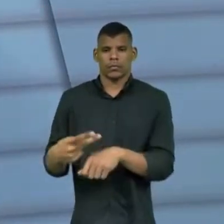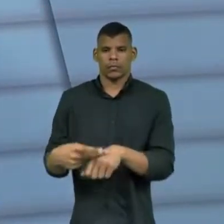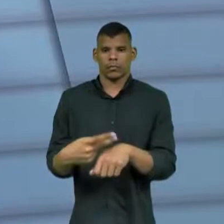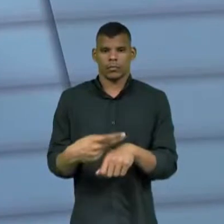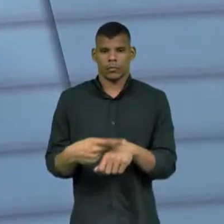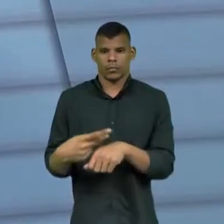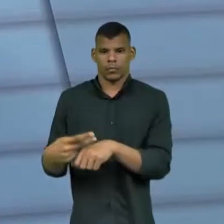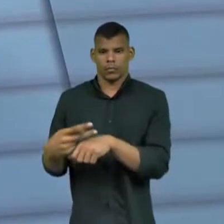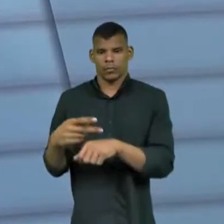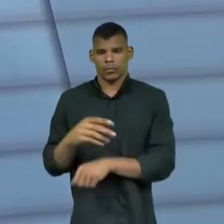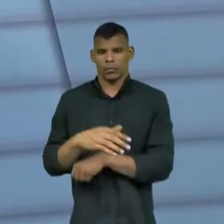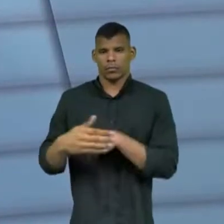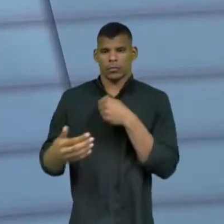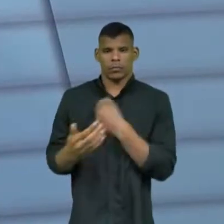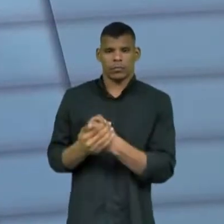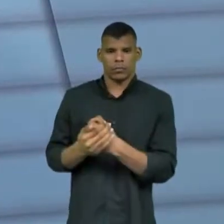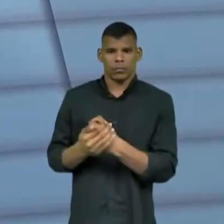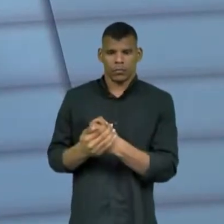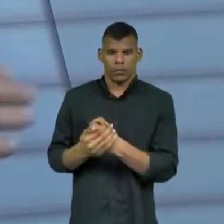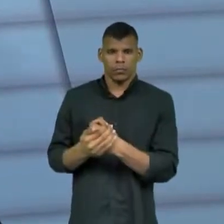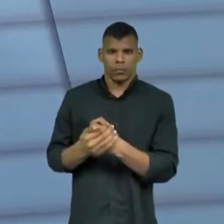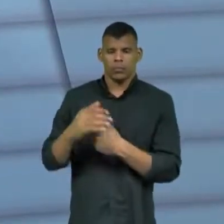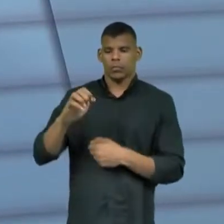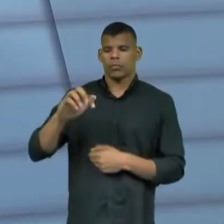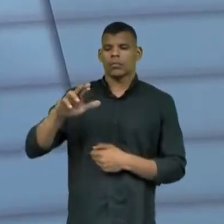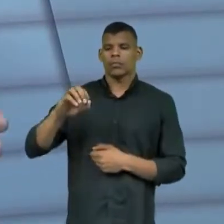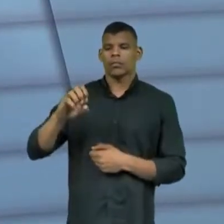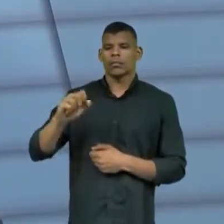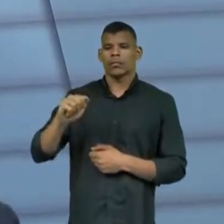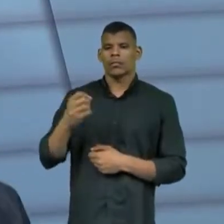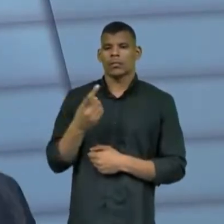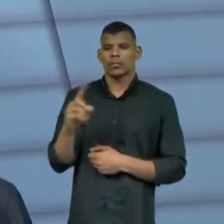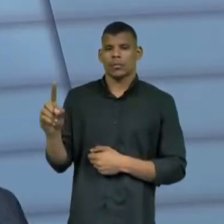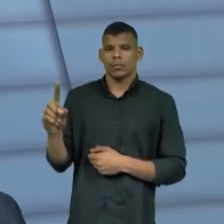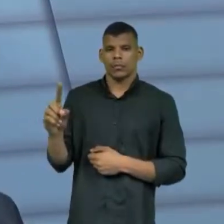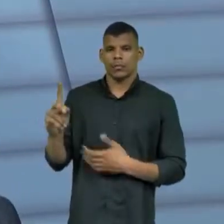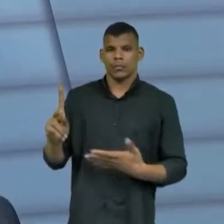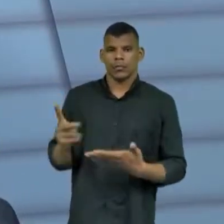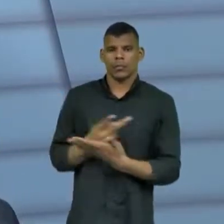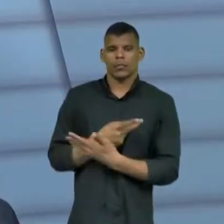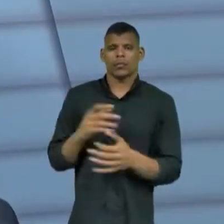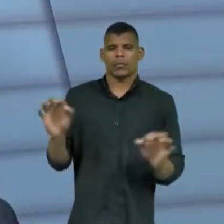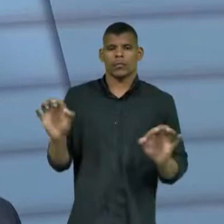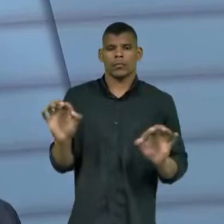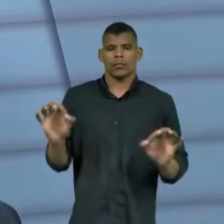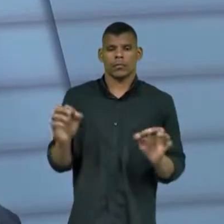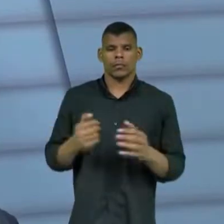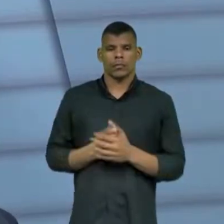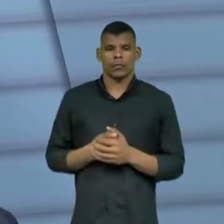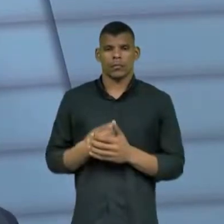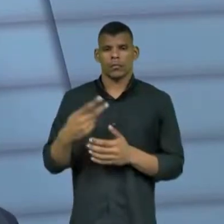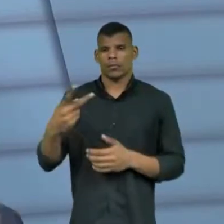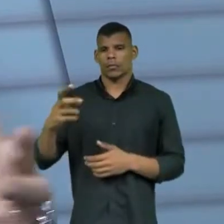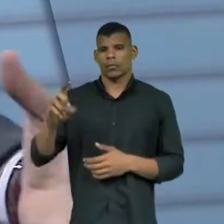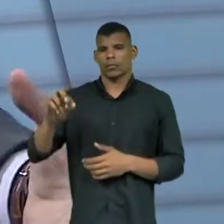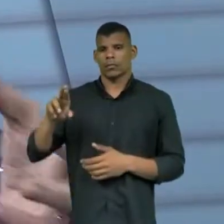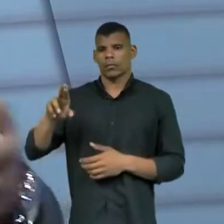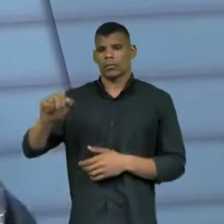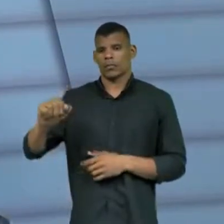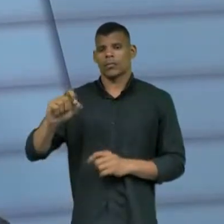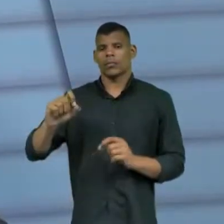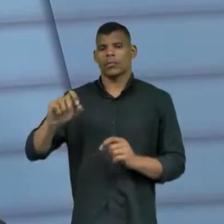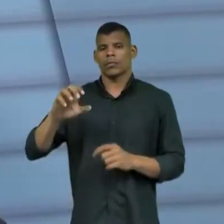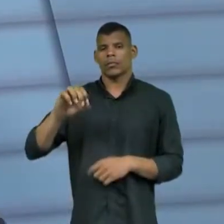proteger a base, para não acontecer erosão, porque a corrente fica passando. Tá. Essas pedras que você coloca viram corais e você